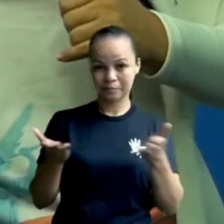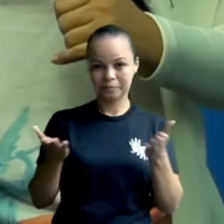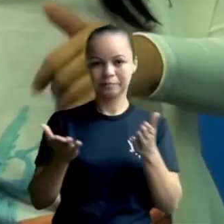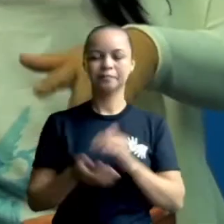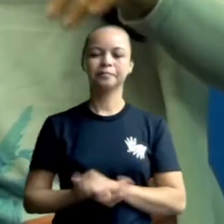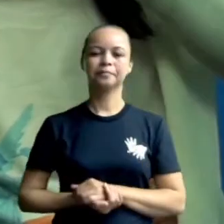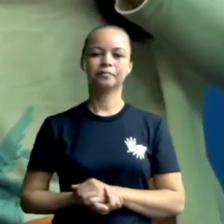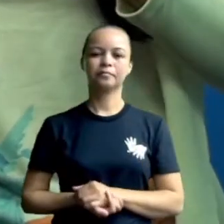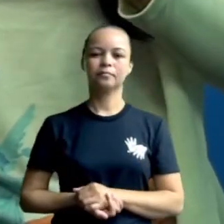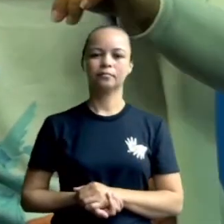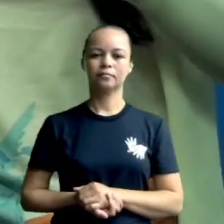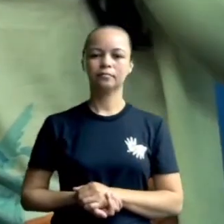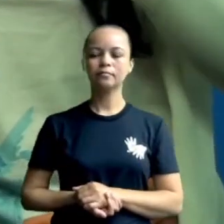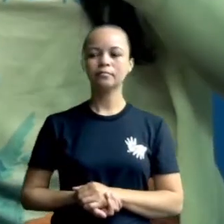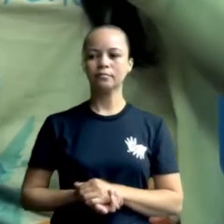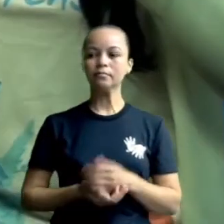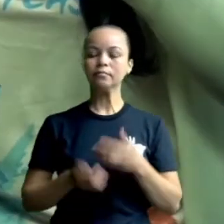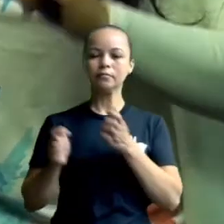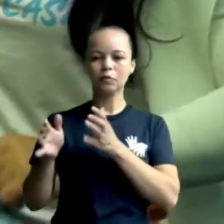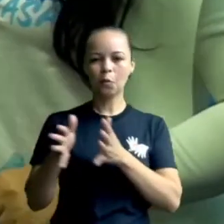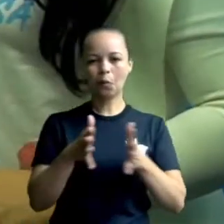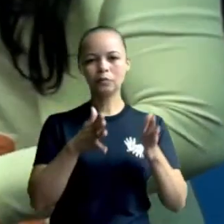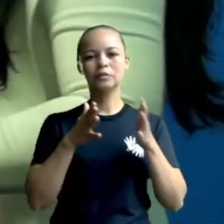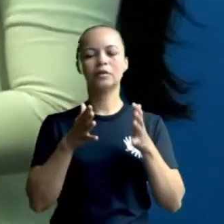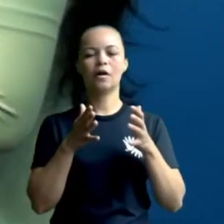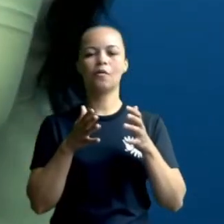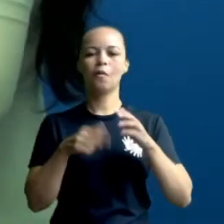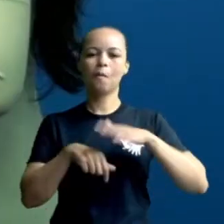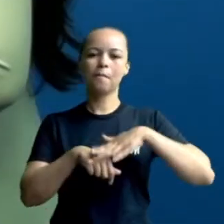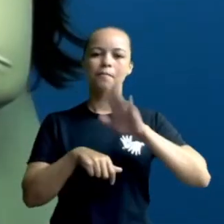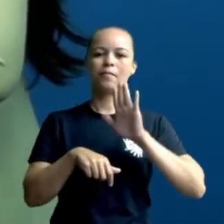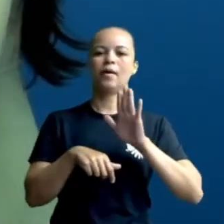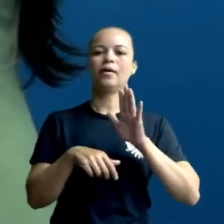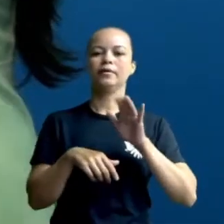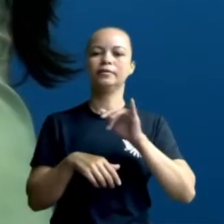pouquinho? Então, vamos continuar com mais algumas figuras.